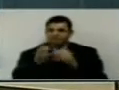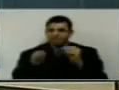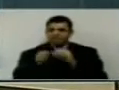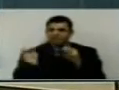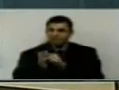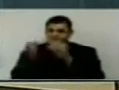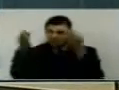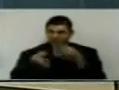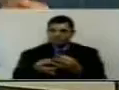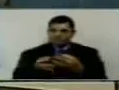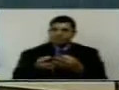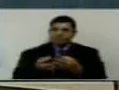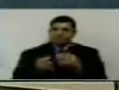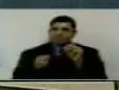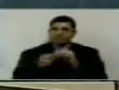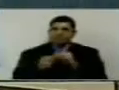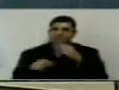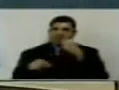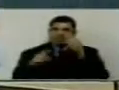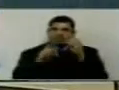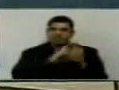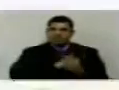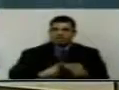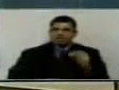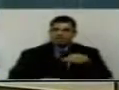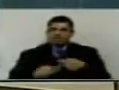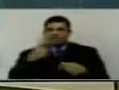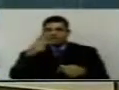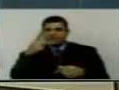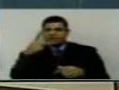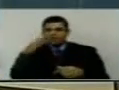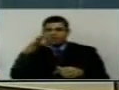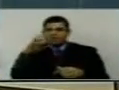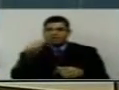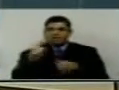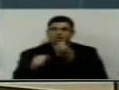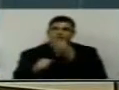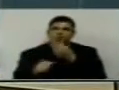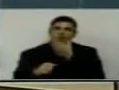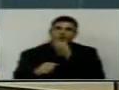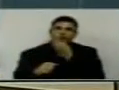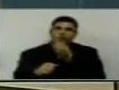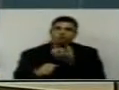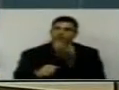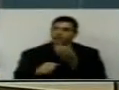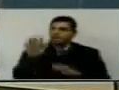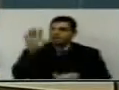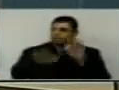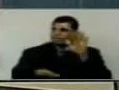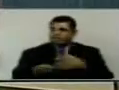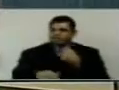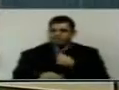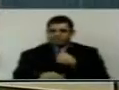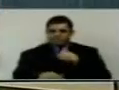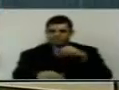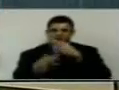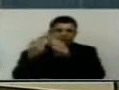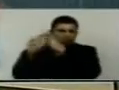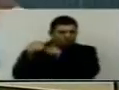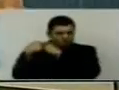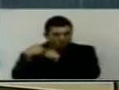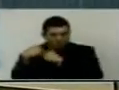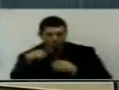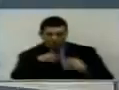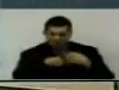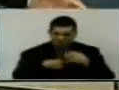de fazer esse depoimento aqui público. Era o cara que muitas vezes eu chorava minhas